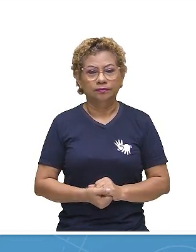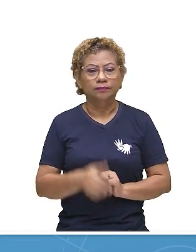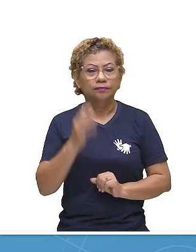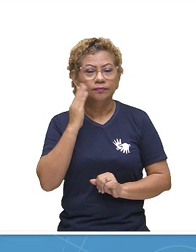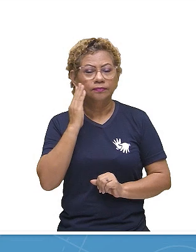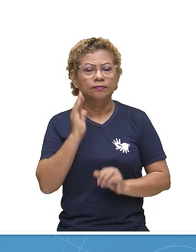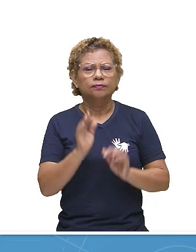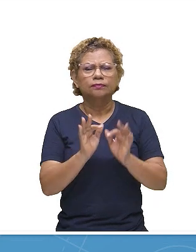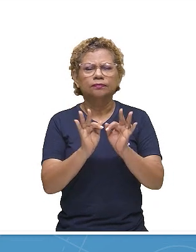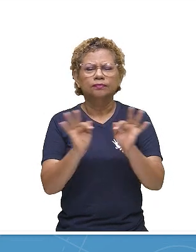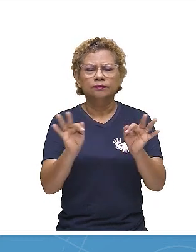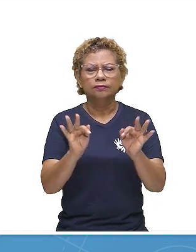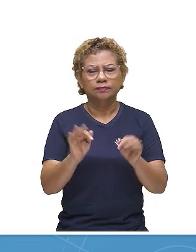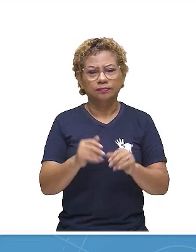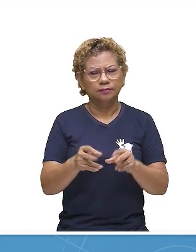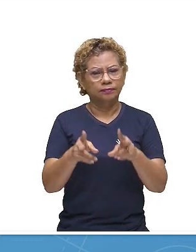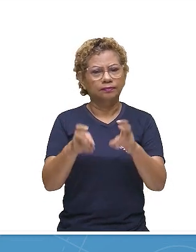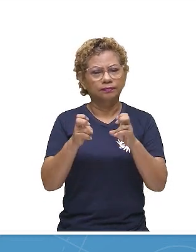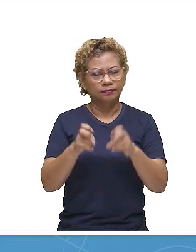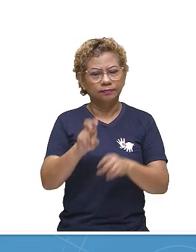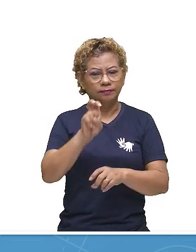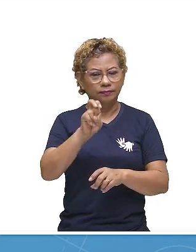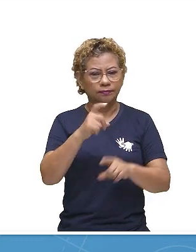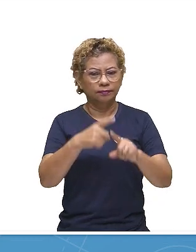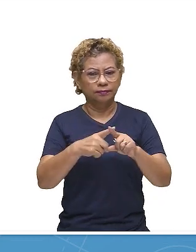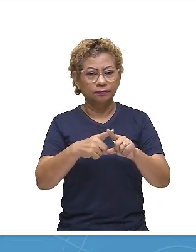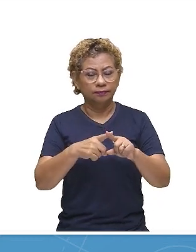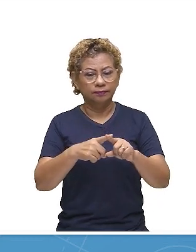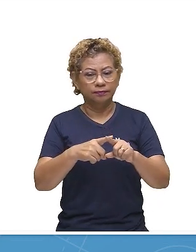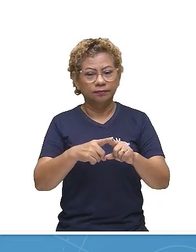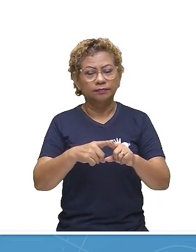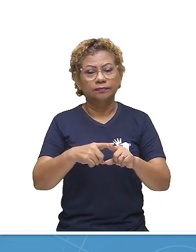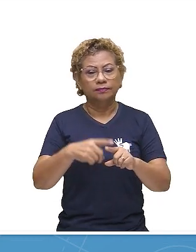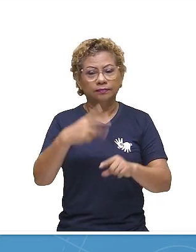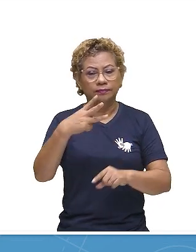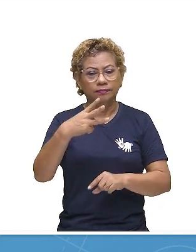resolver esse negócio aqui. Então, eu vou ter 5 vezes 3, 15,